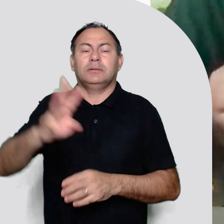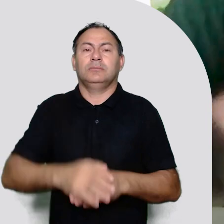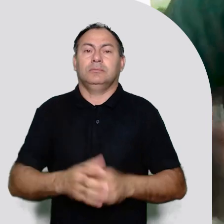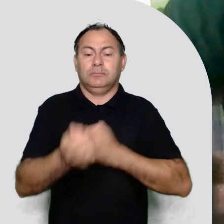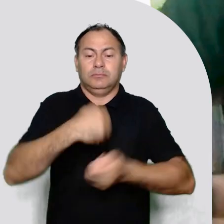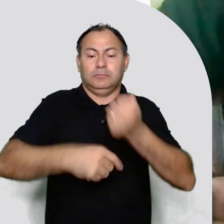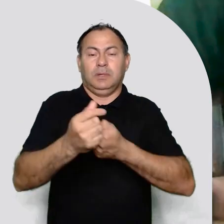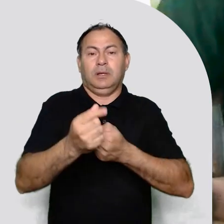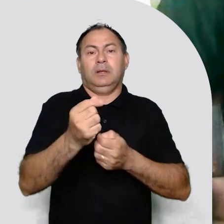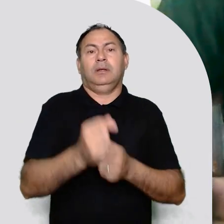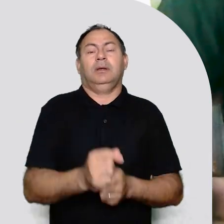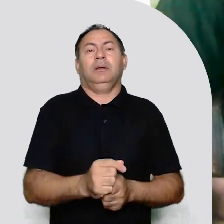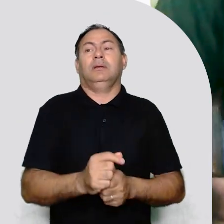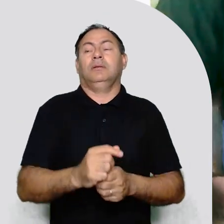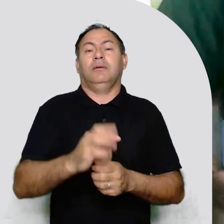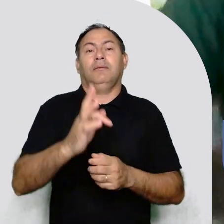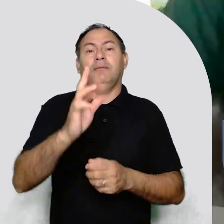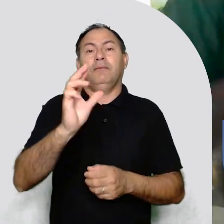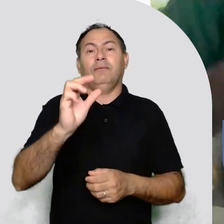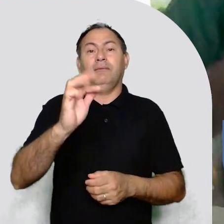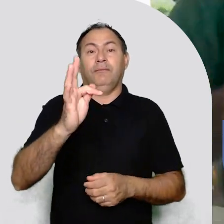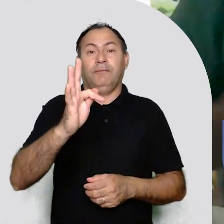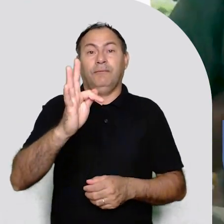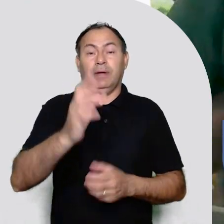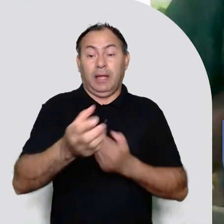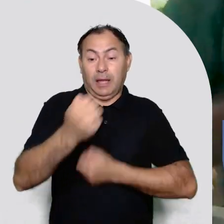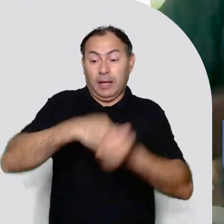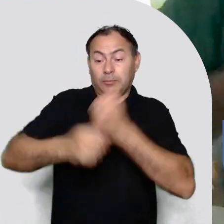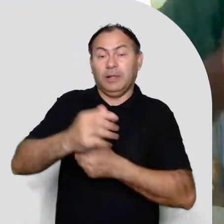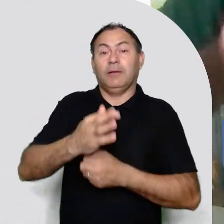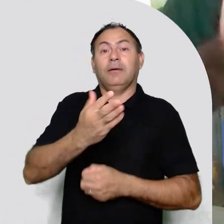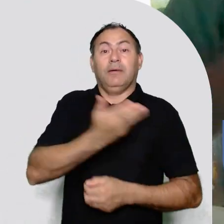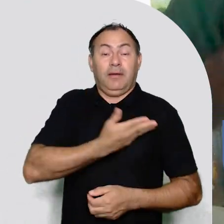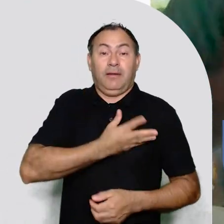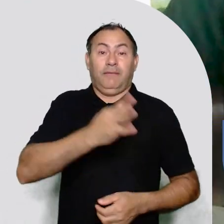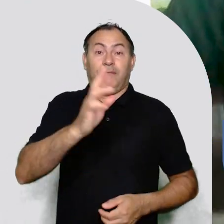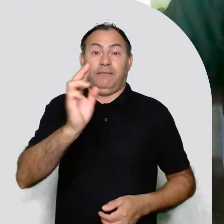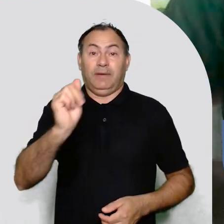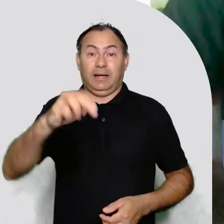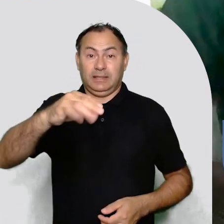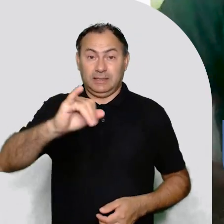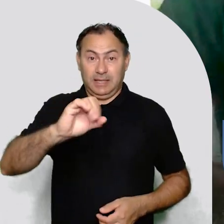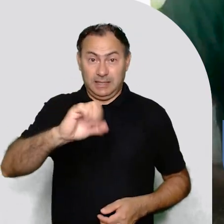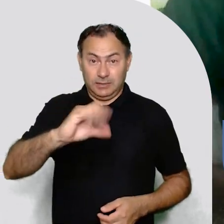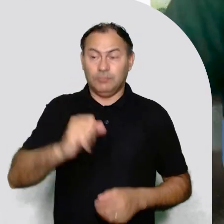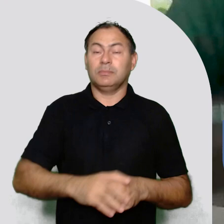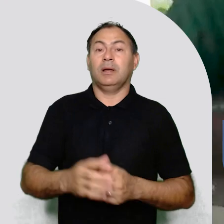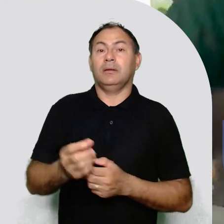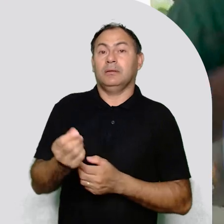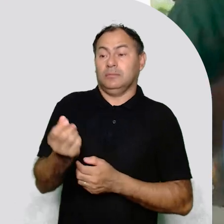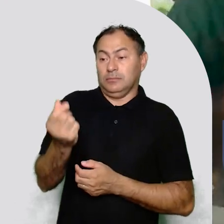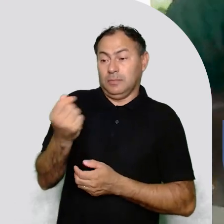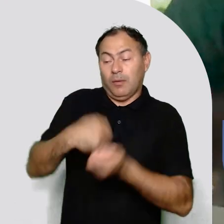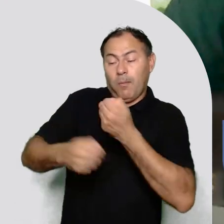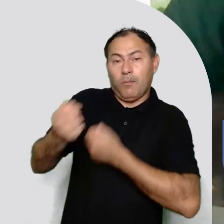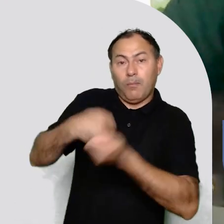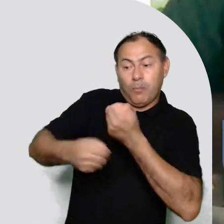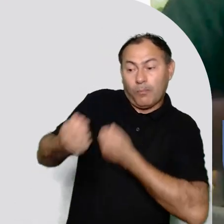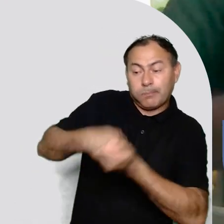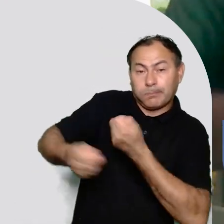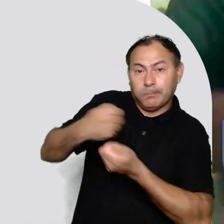The Economy of Francesco, a Economia de Francisco, também a Educação Financeira para a Vida, onde a gente